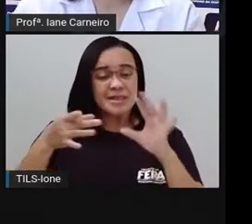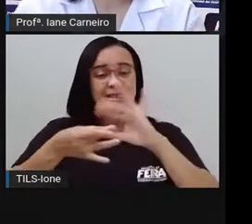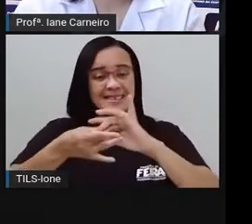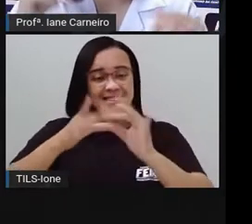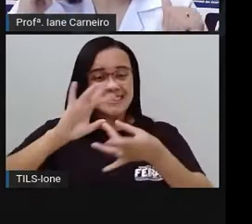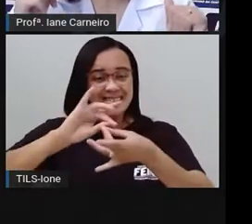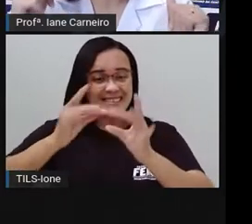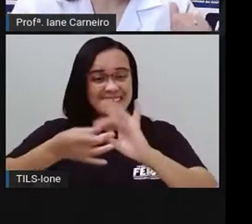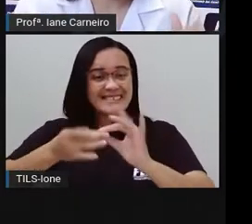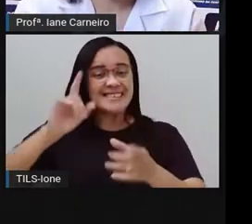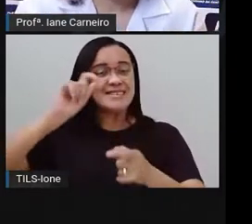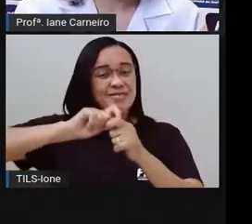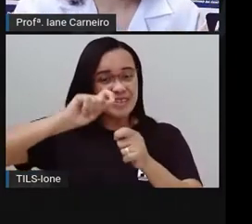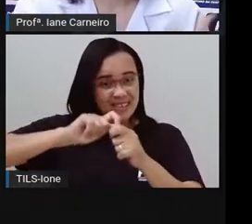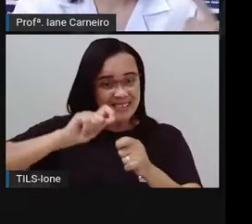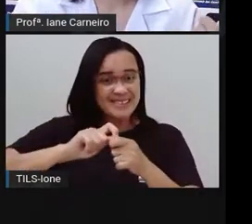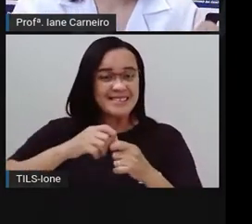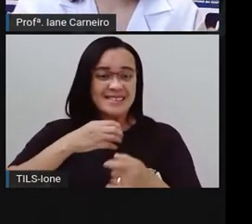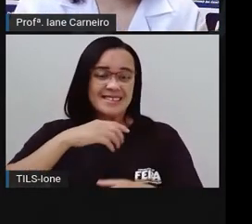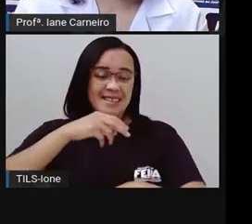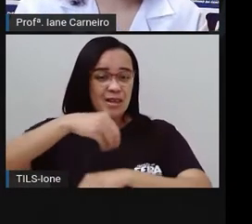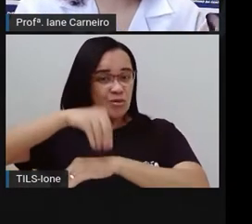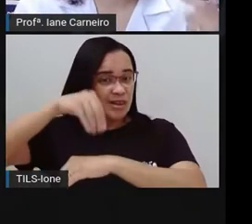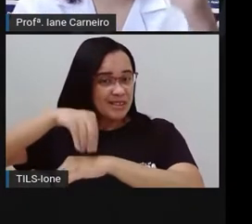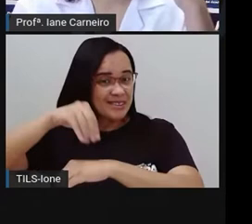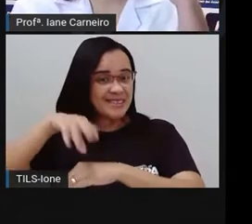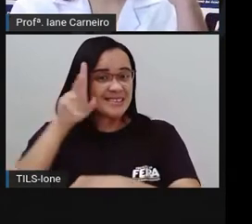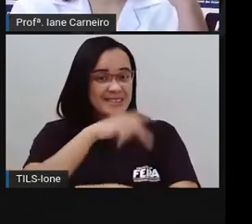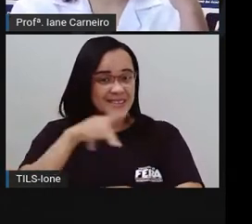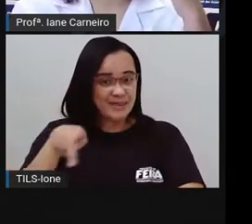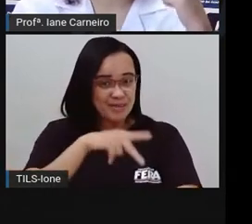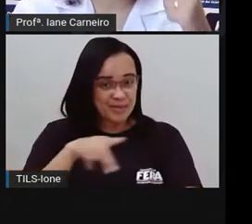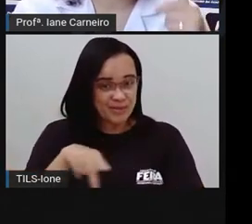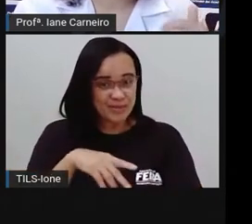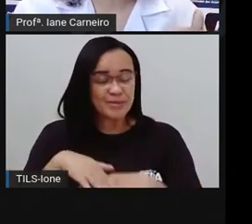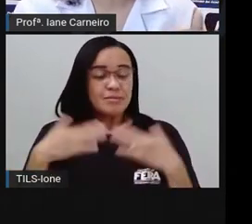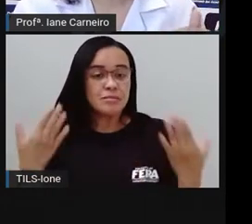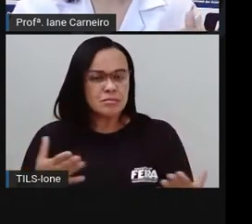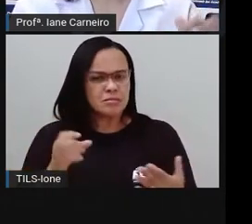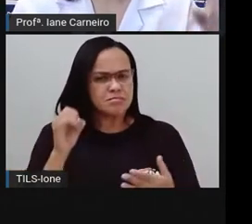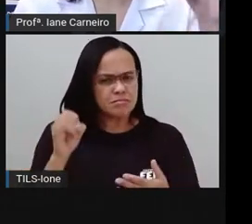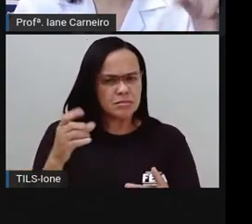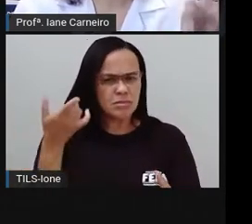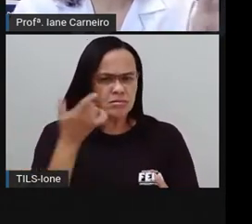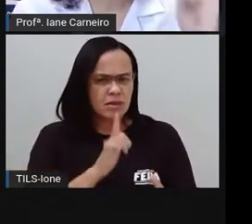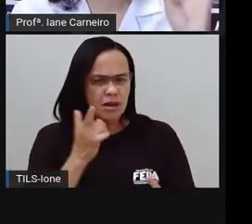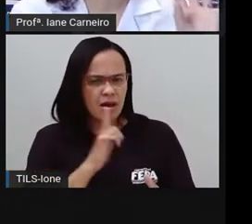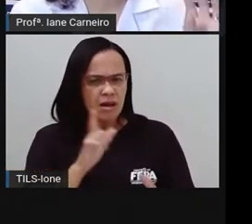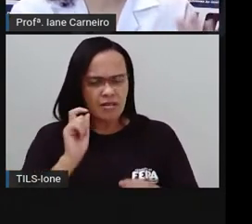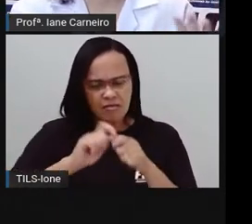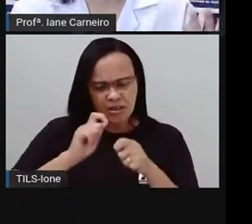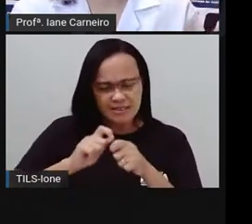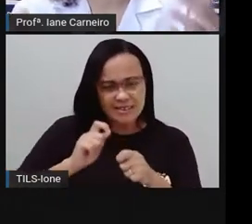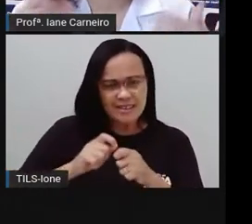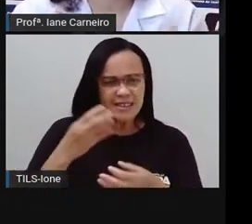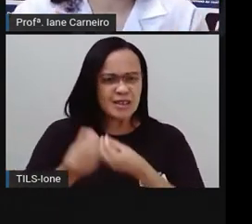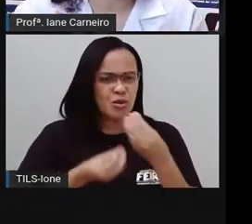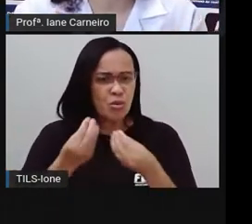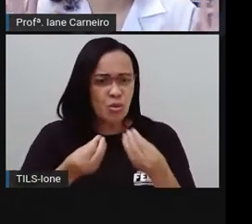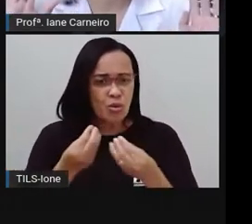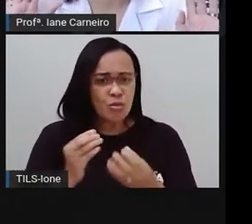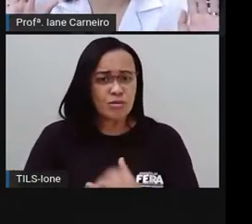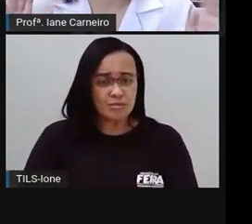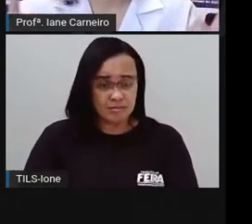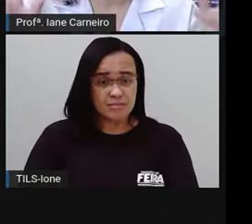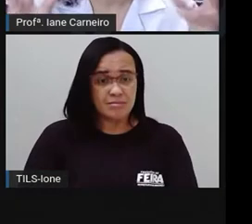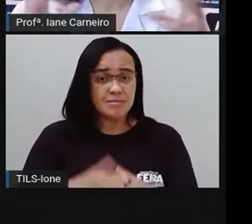lá, tá certo? Lá no final da aula. Então, para que vocês consigam fazer, né? Aí, no percurso que vocês receberam